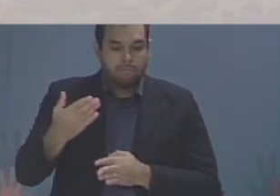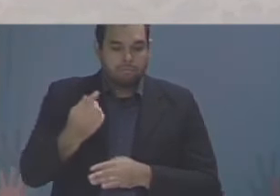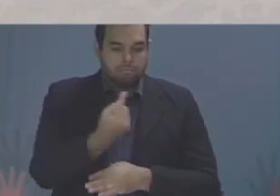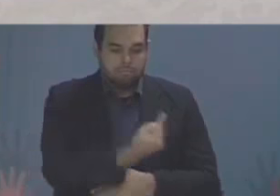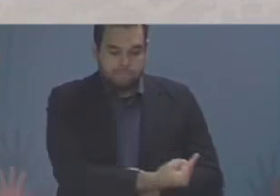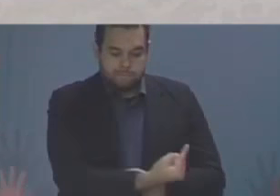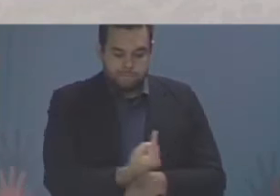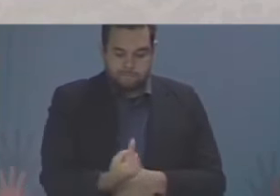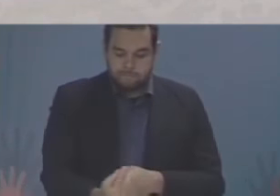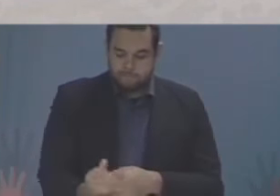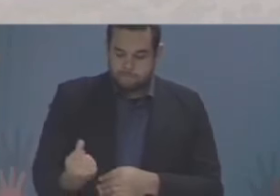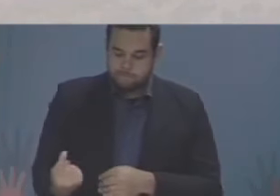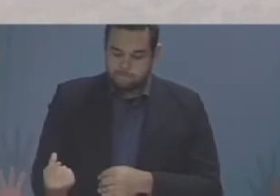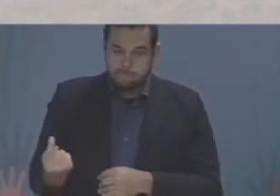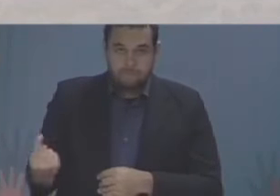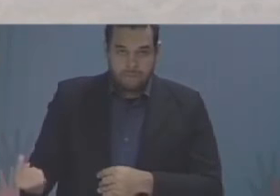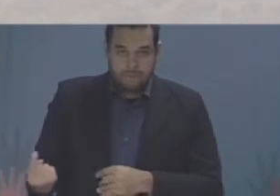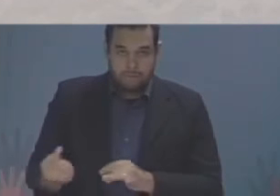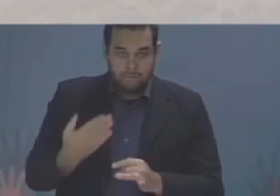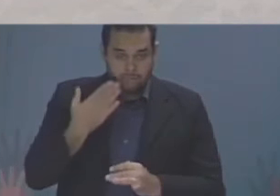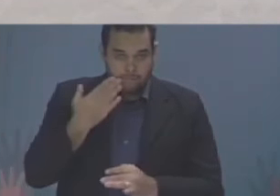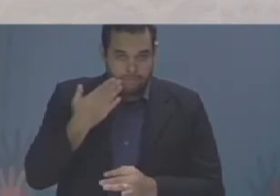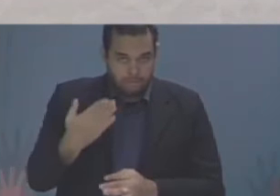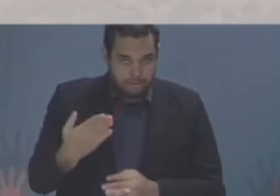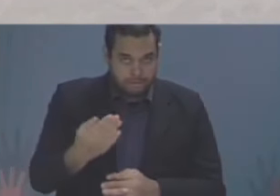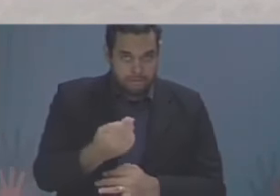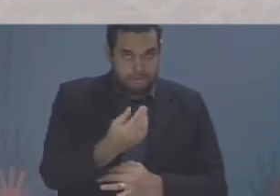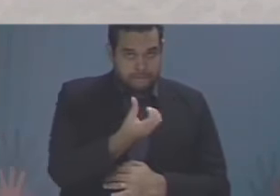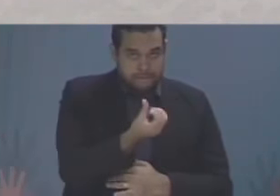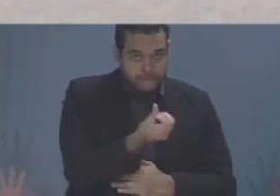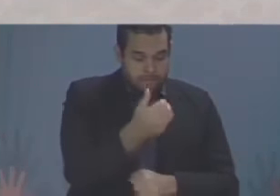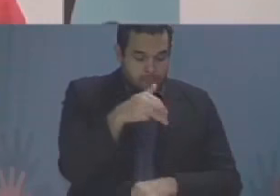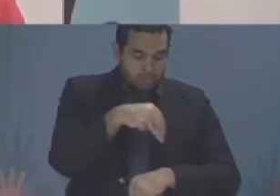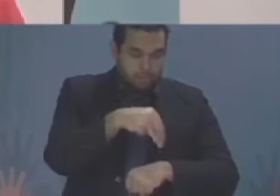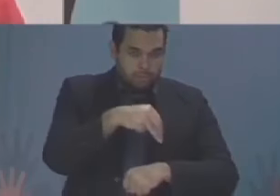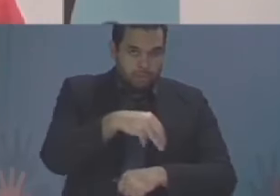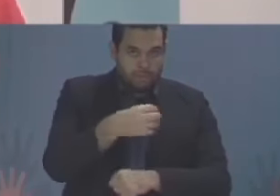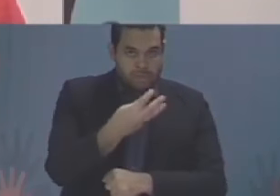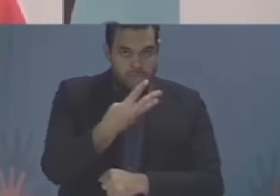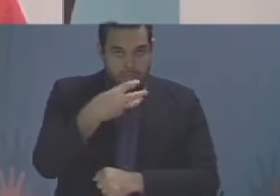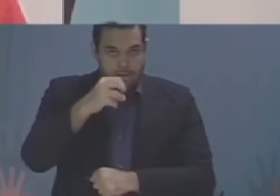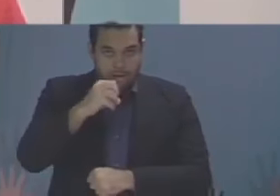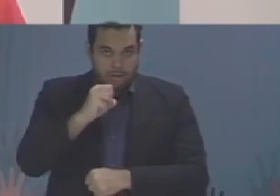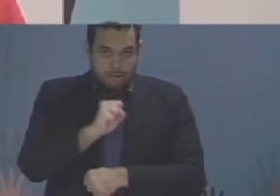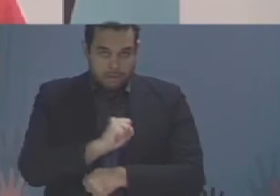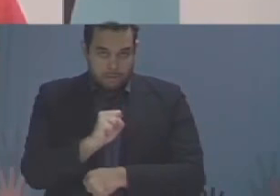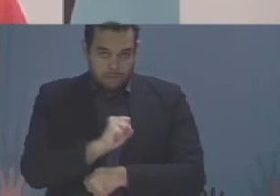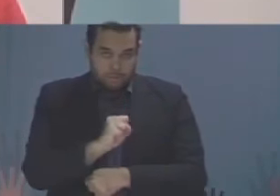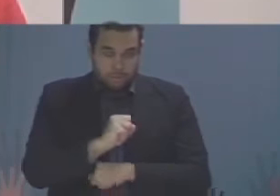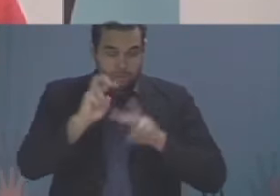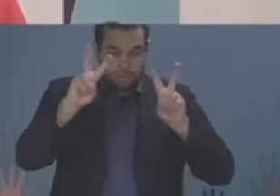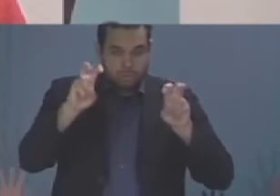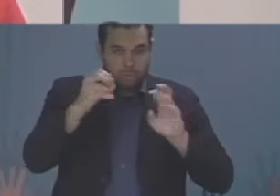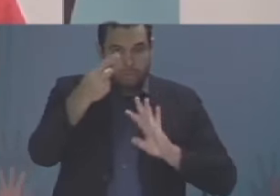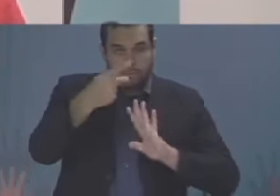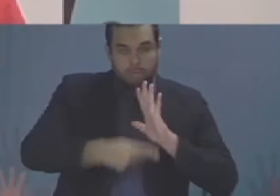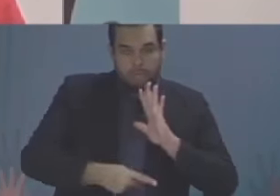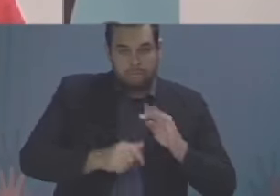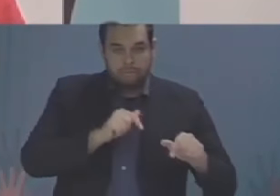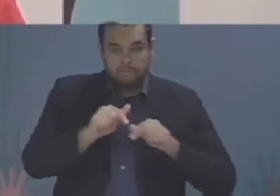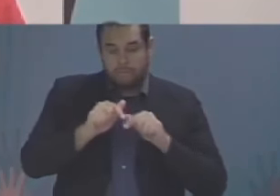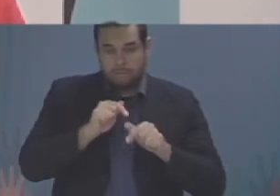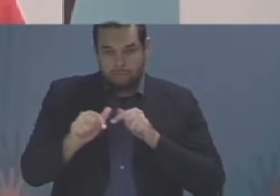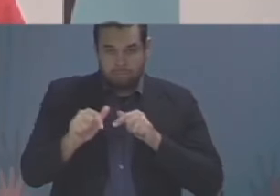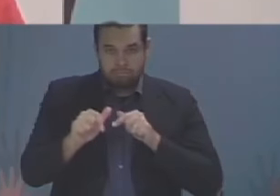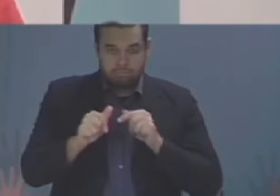representante da chapa fará uma exposição de 6 minutos e 30 segundos a respeito do seu plano de trabalho. A ordem de exposição